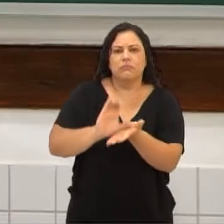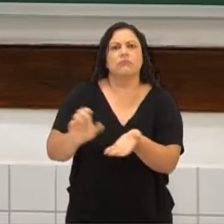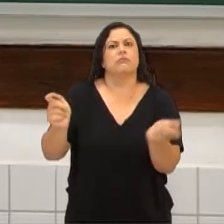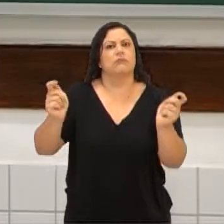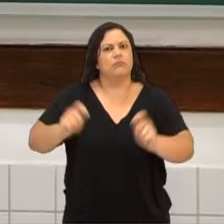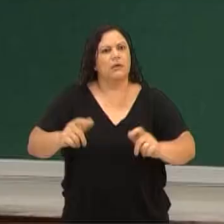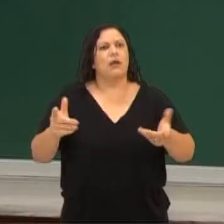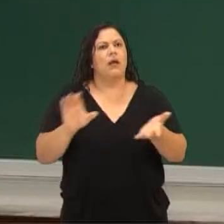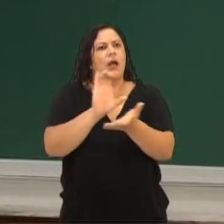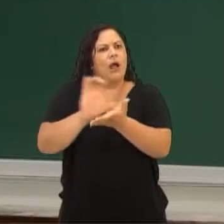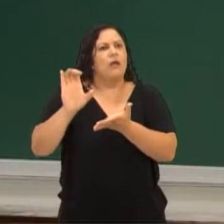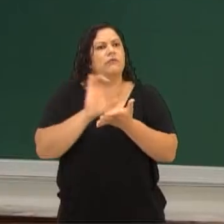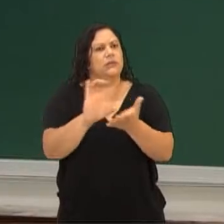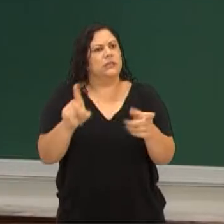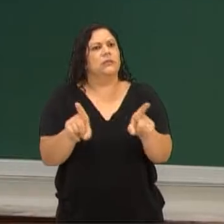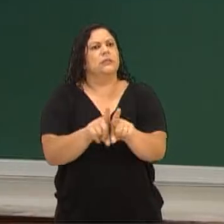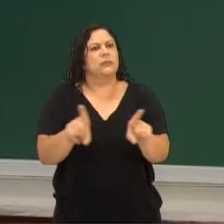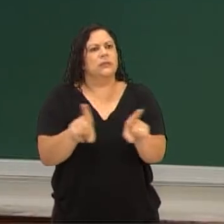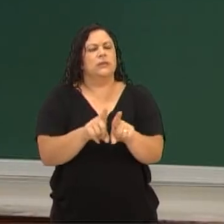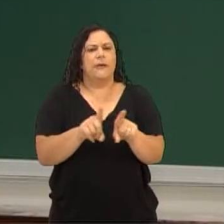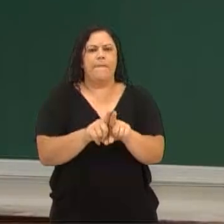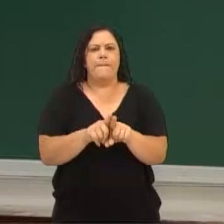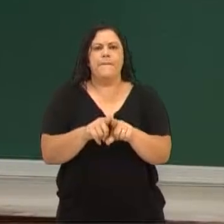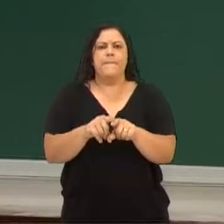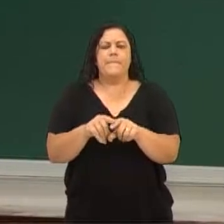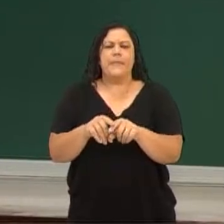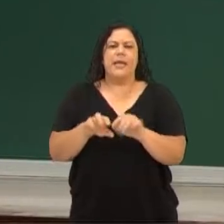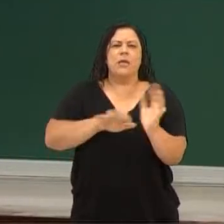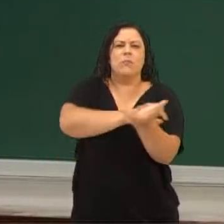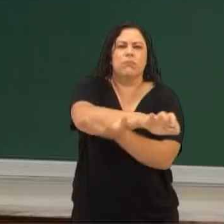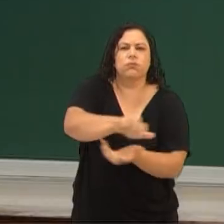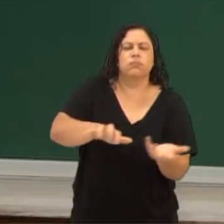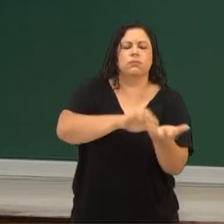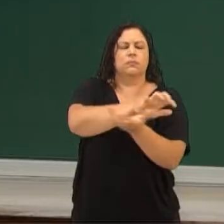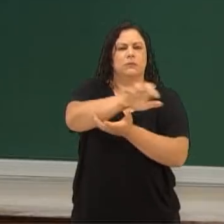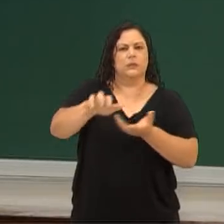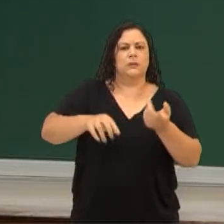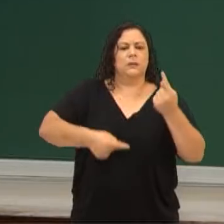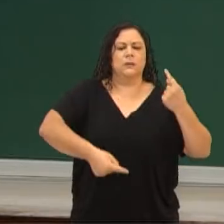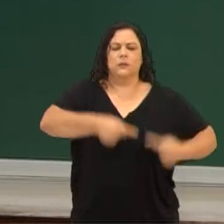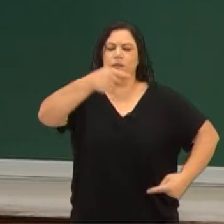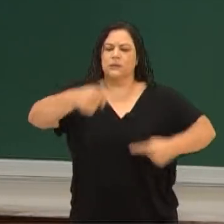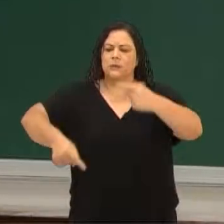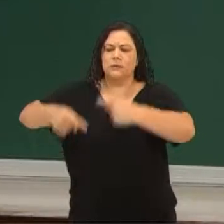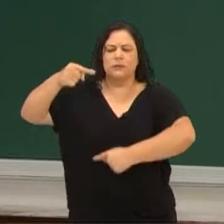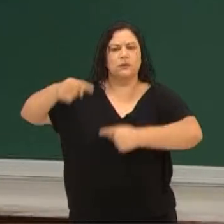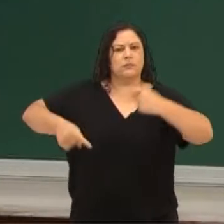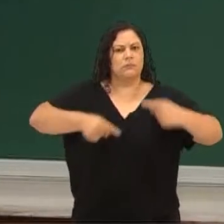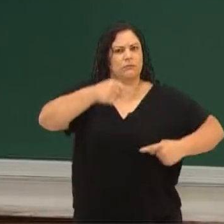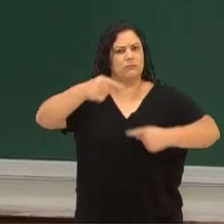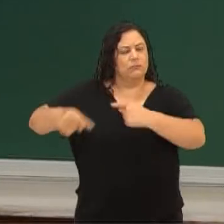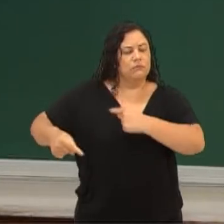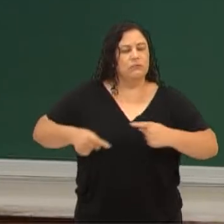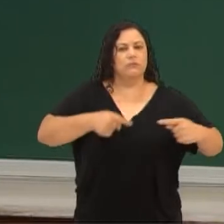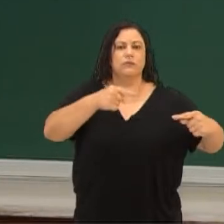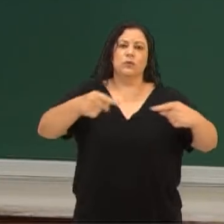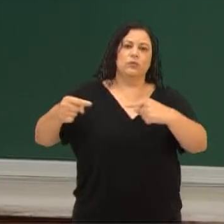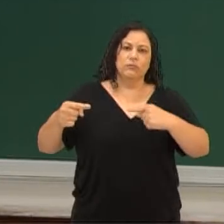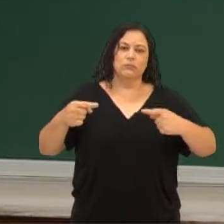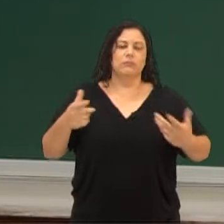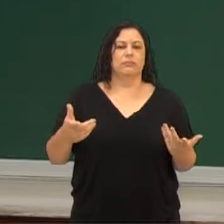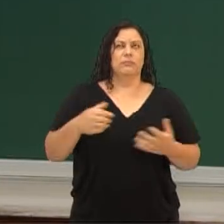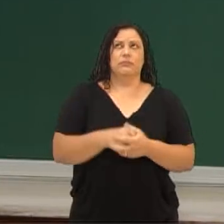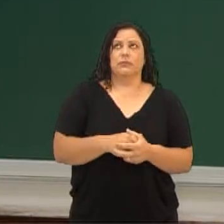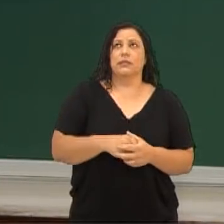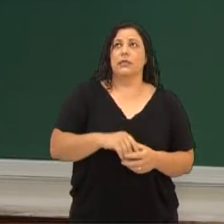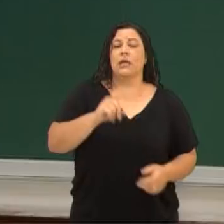vai financiar, né, as rebeliões e as disputas civis. Para vocês terem uma ideia, em 94, né,